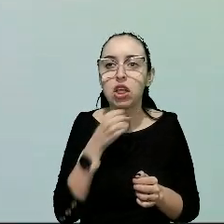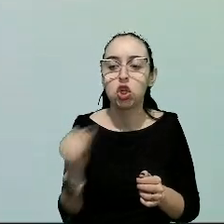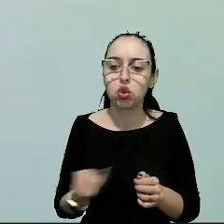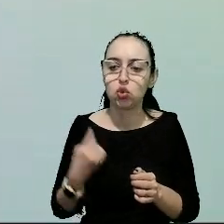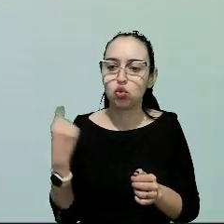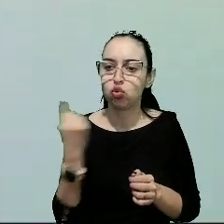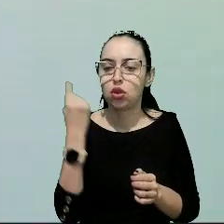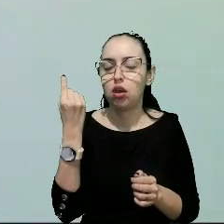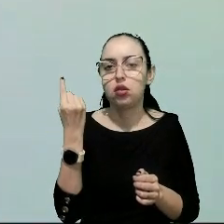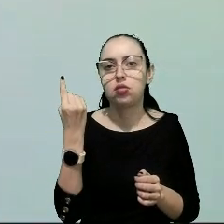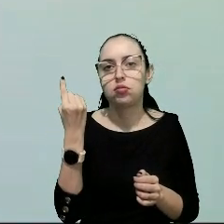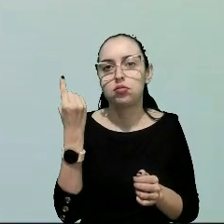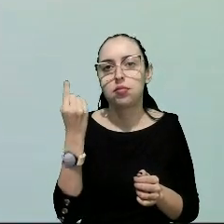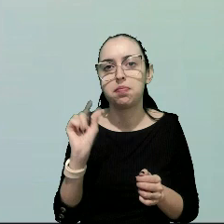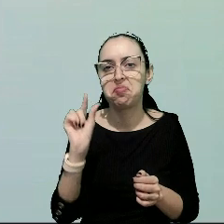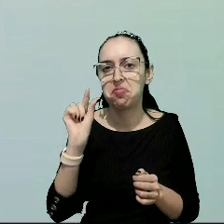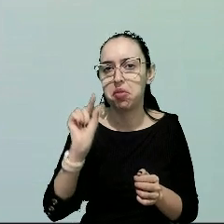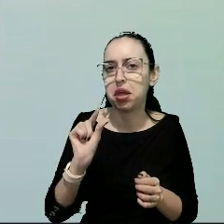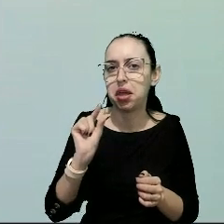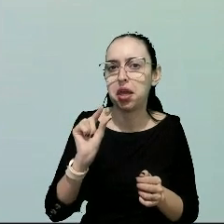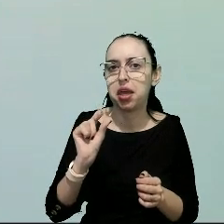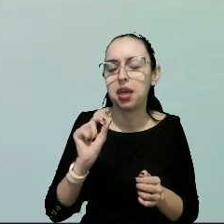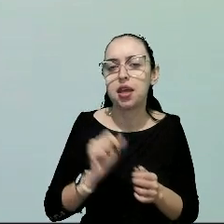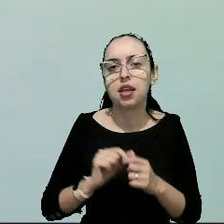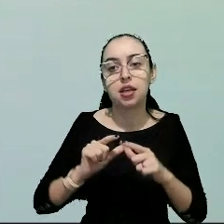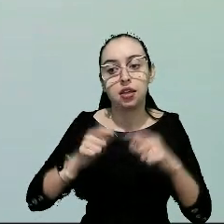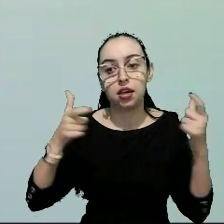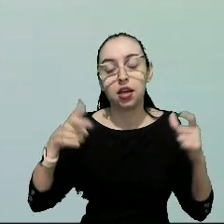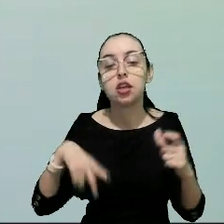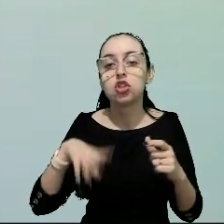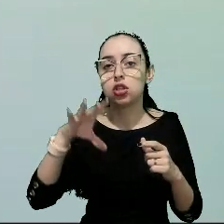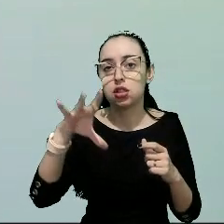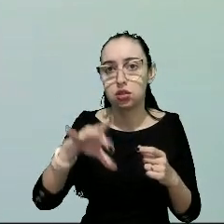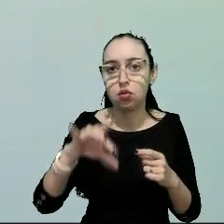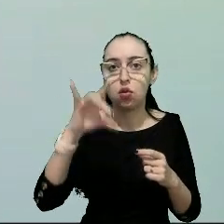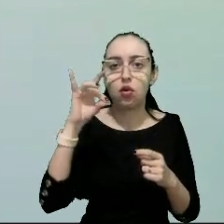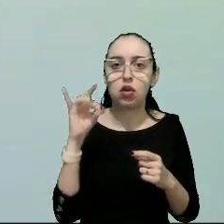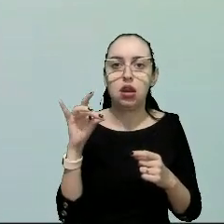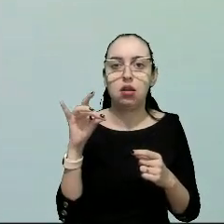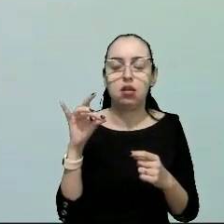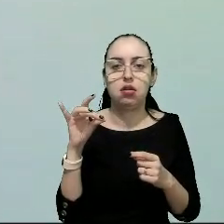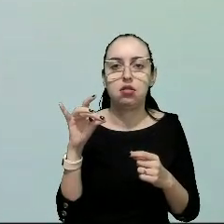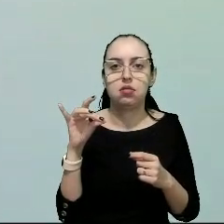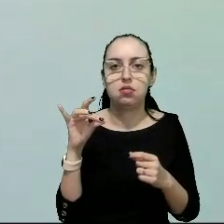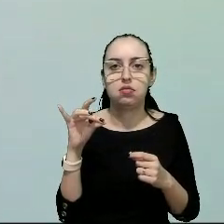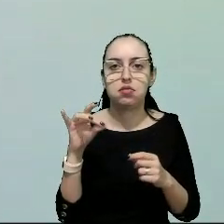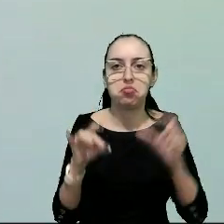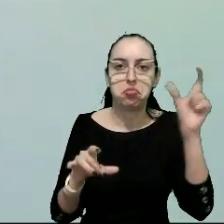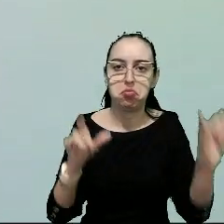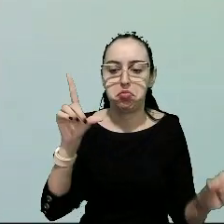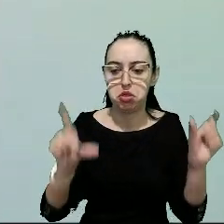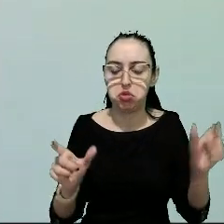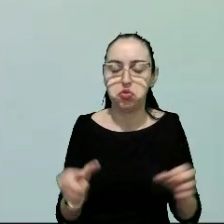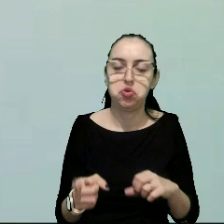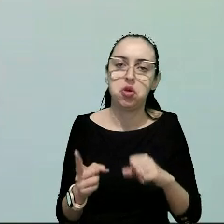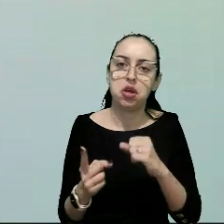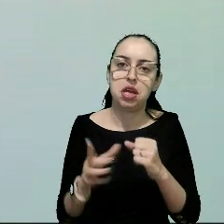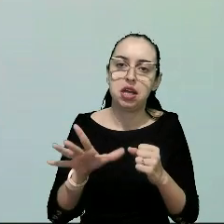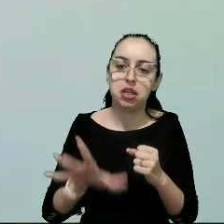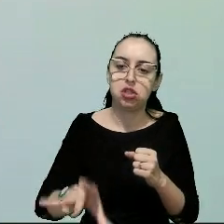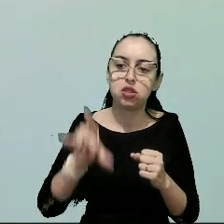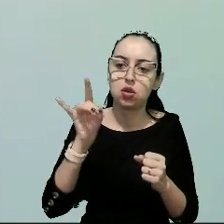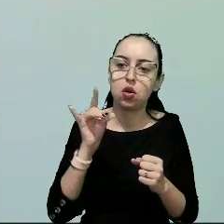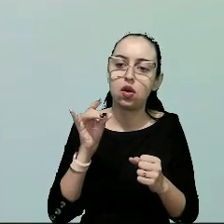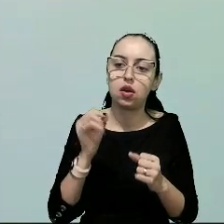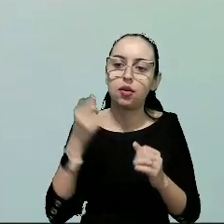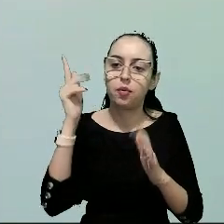sua singularidade, nas pequenas e grandes escolhas que cada indivíduo faz ao